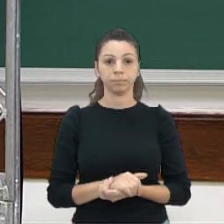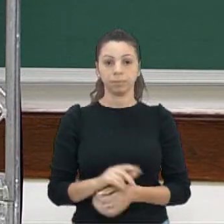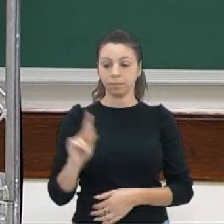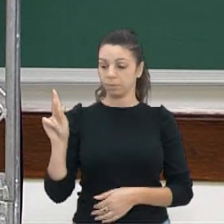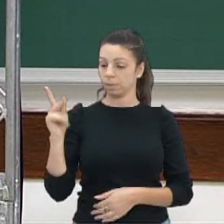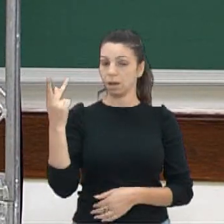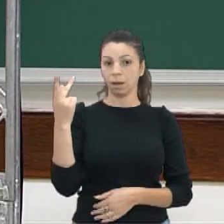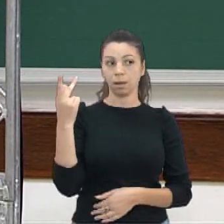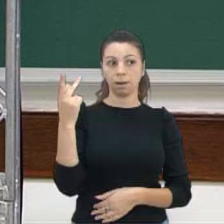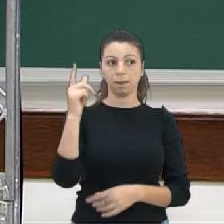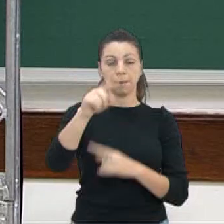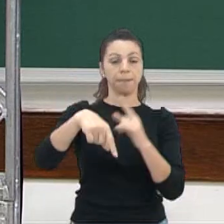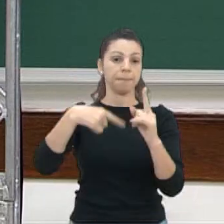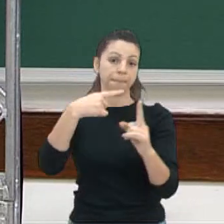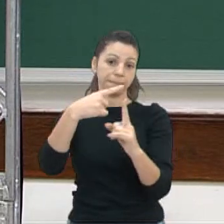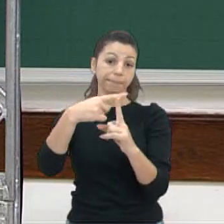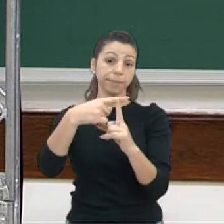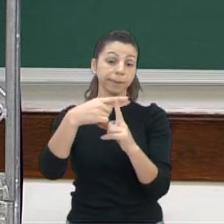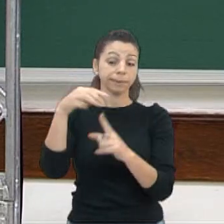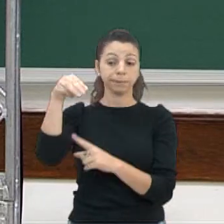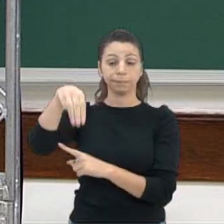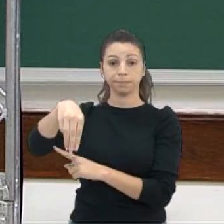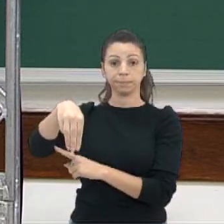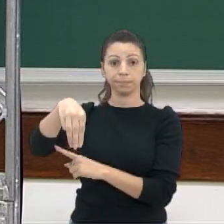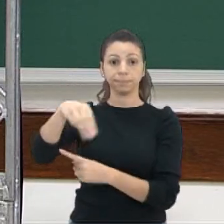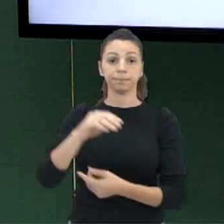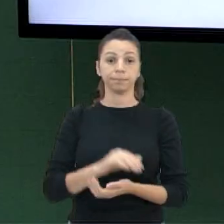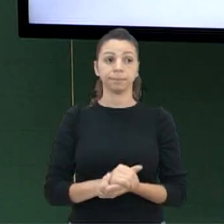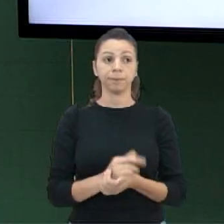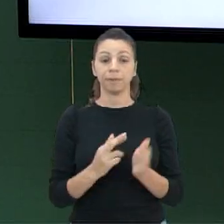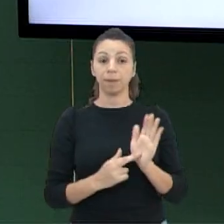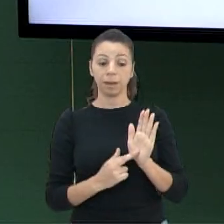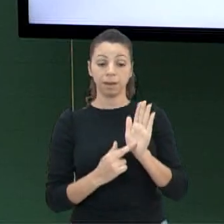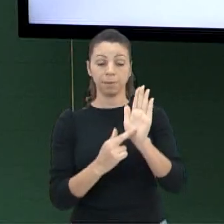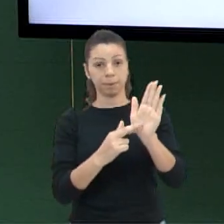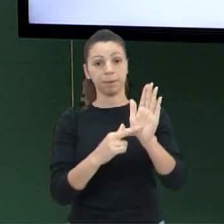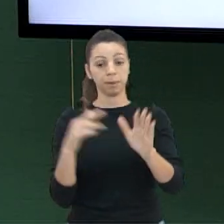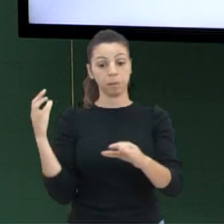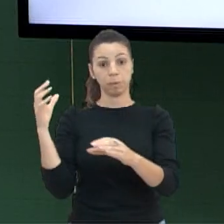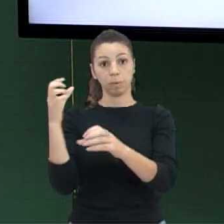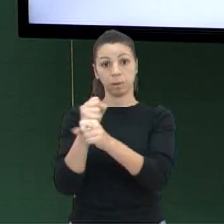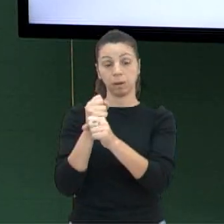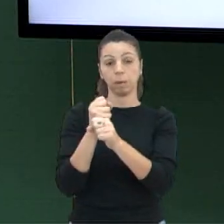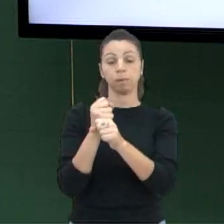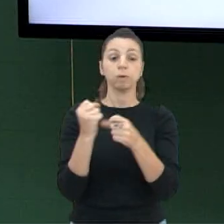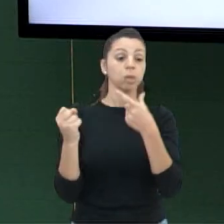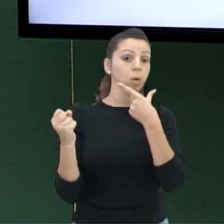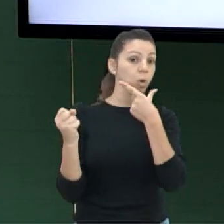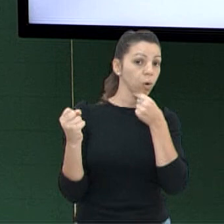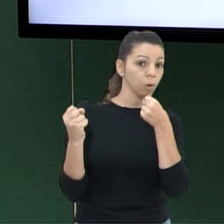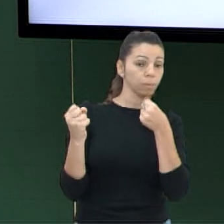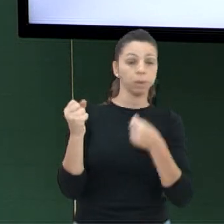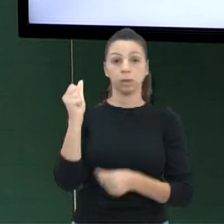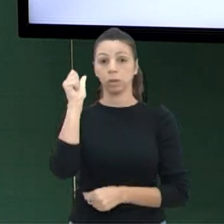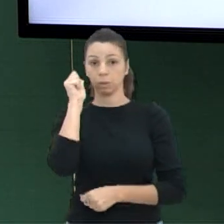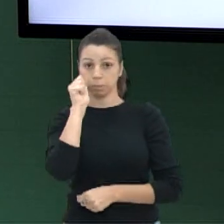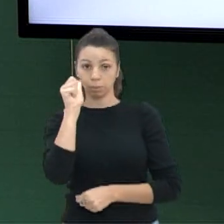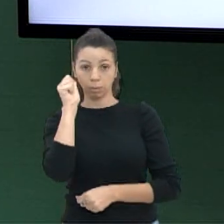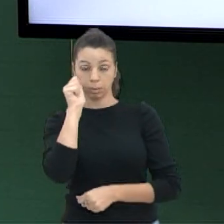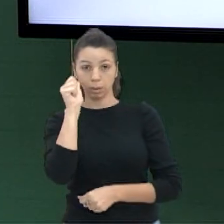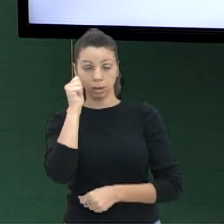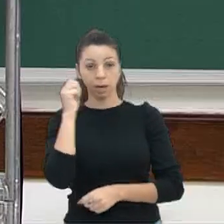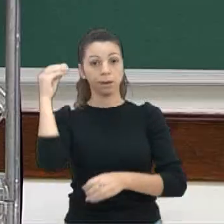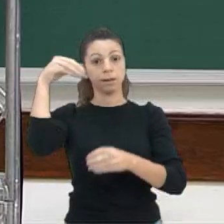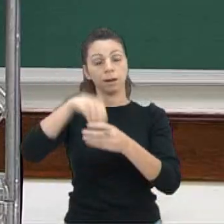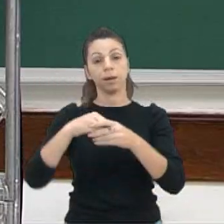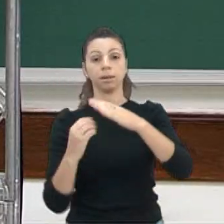H mais M, que vai representar o total de homens e o total de mulheres na